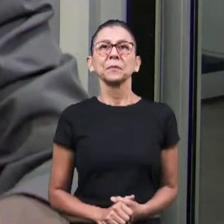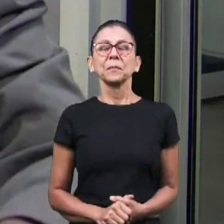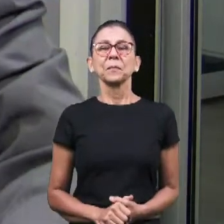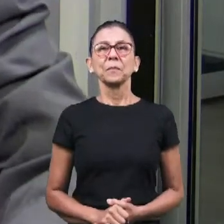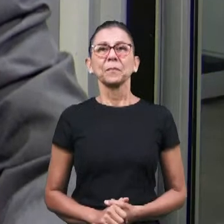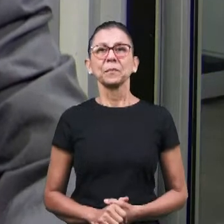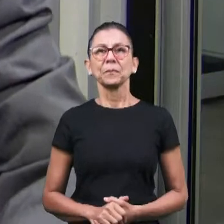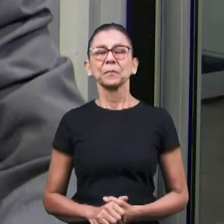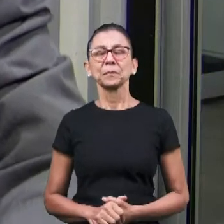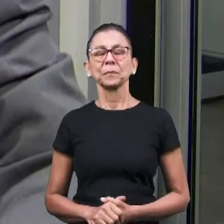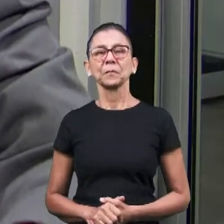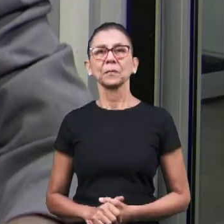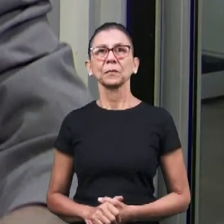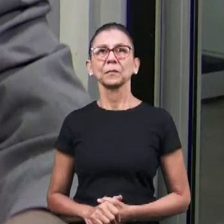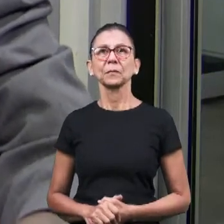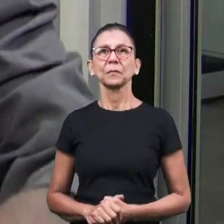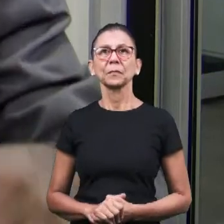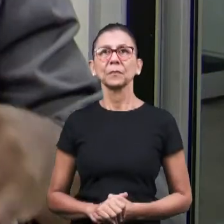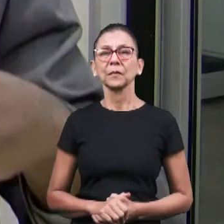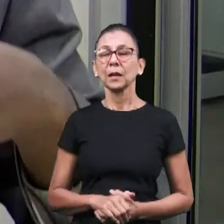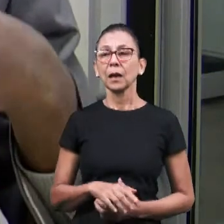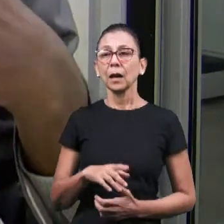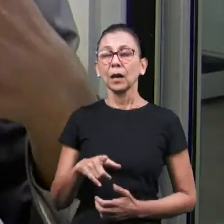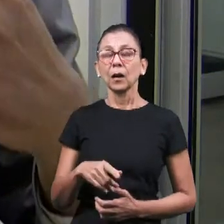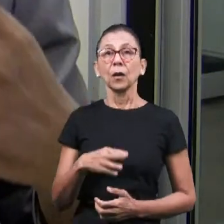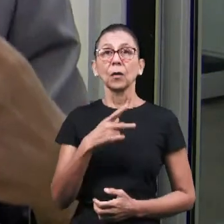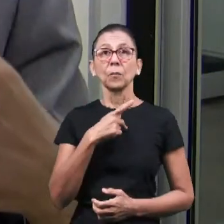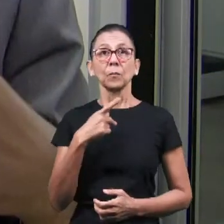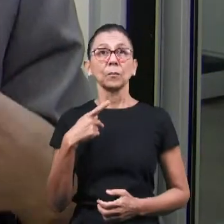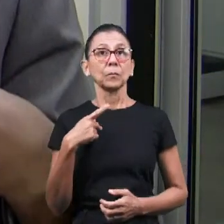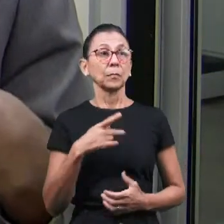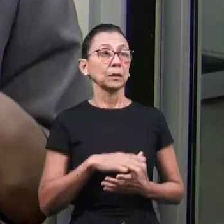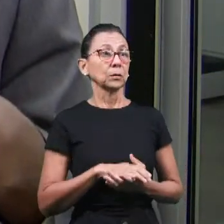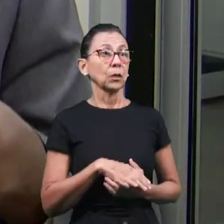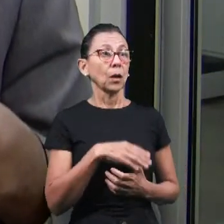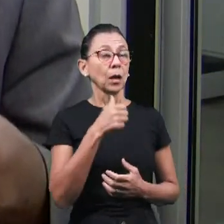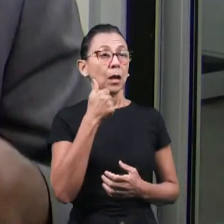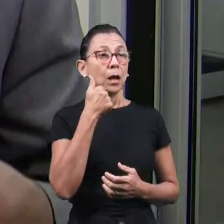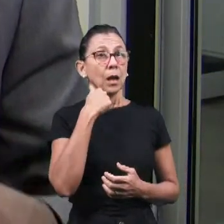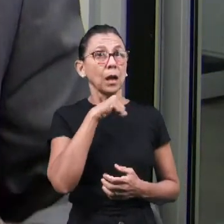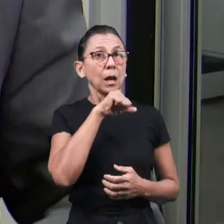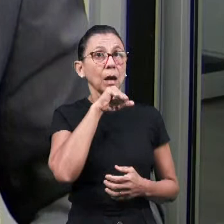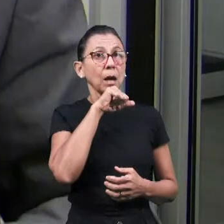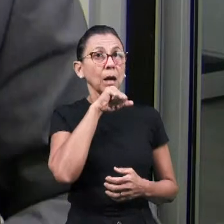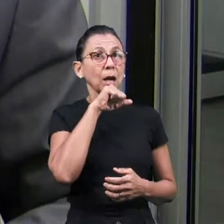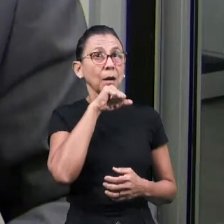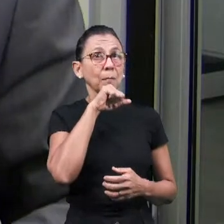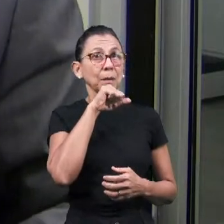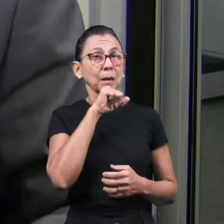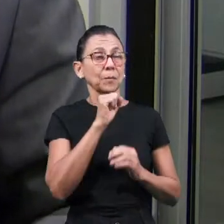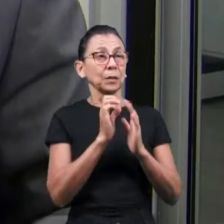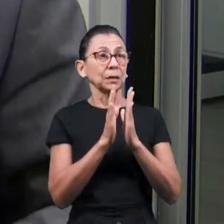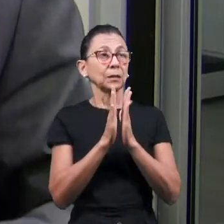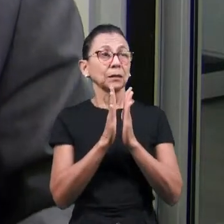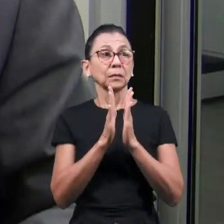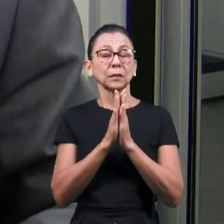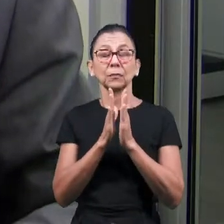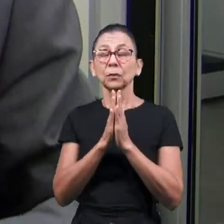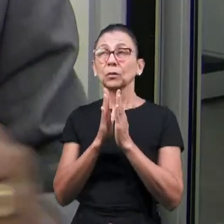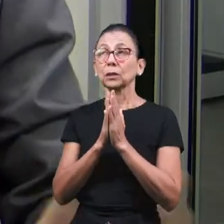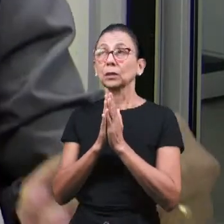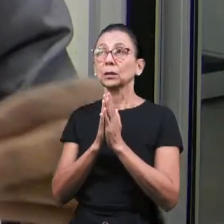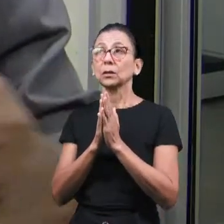e ele falou assim: é, mamãe, naquela hora eu tentava abrir o olho, não conseguia, mas eu senti que eu tava vivendo meus últimos momentos. Olha isso. Ele